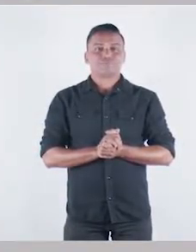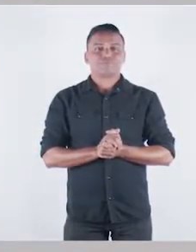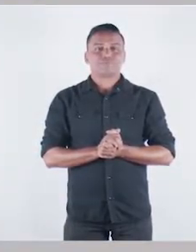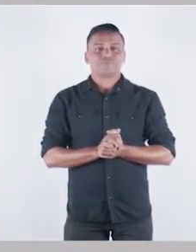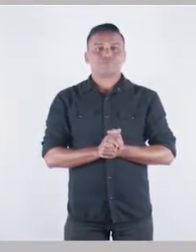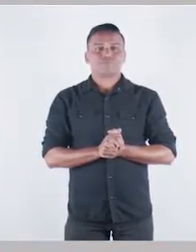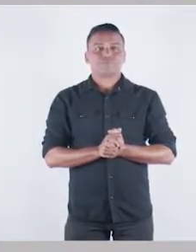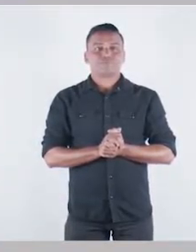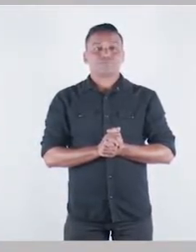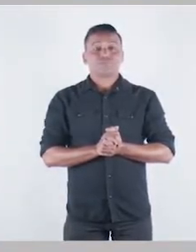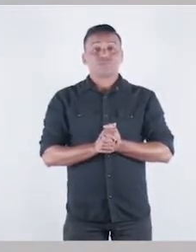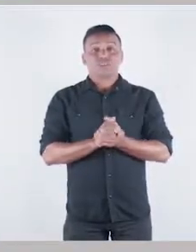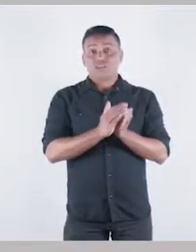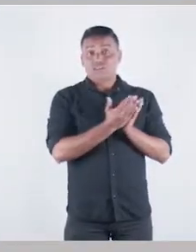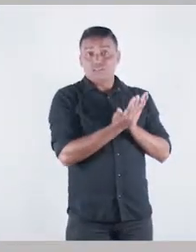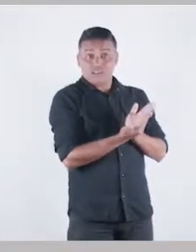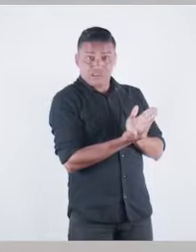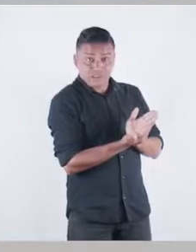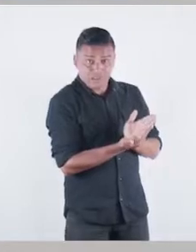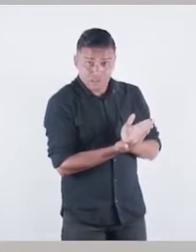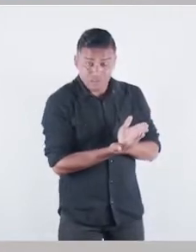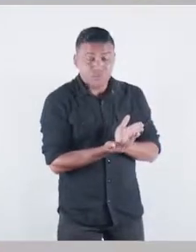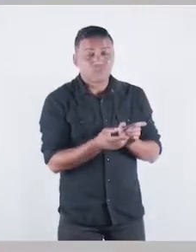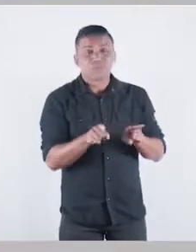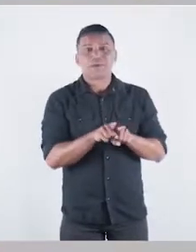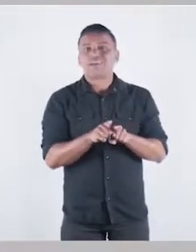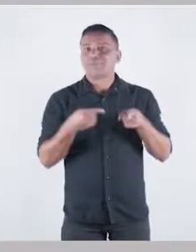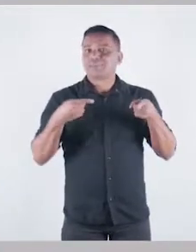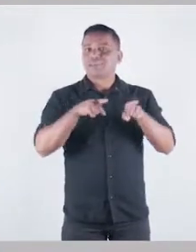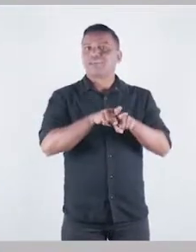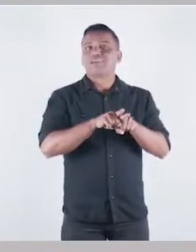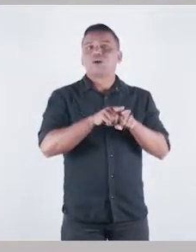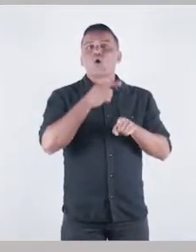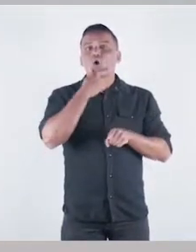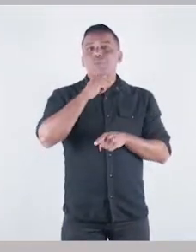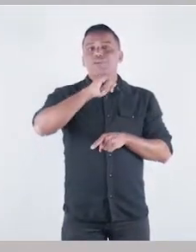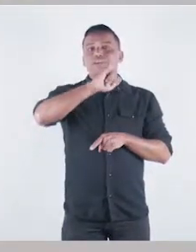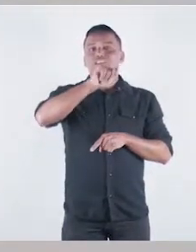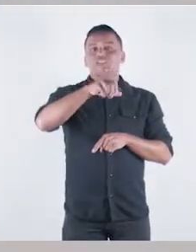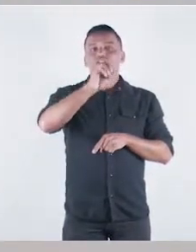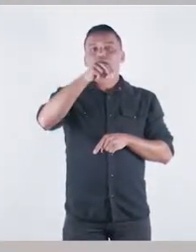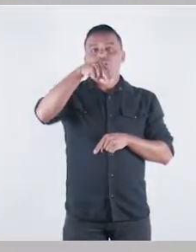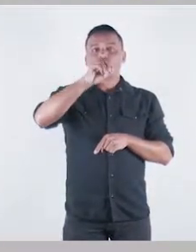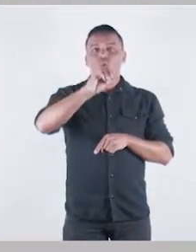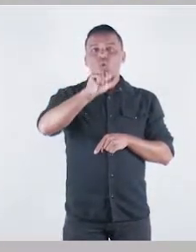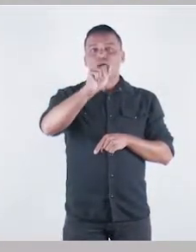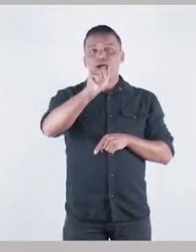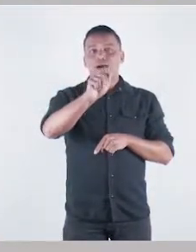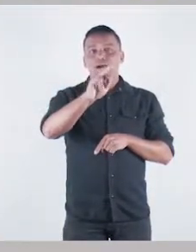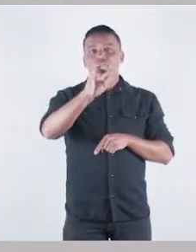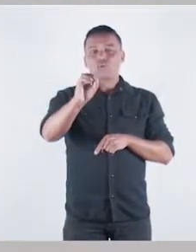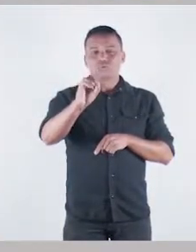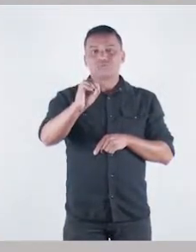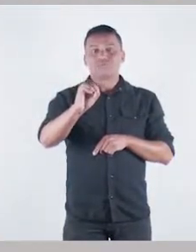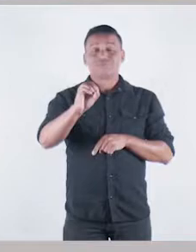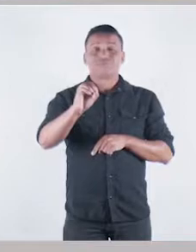a orelha também escrita pelo Januário Garcia e o prefácio da escritora Lia